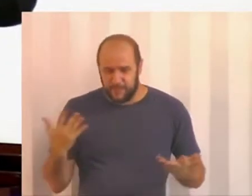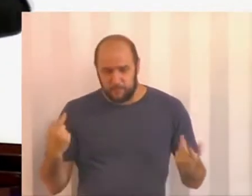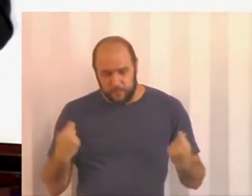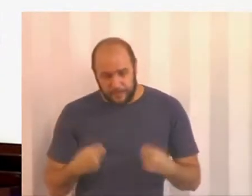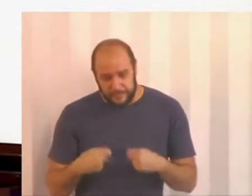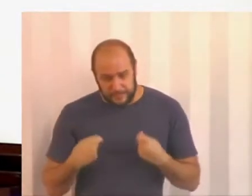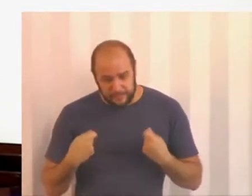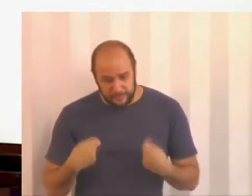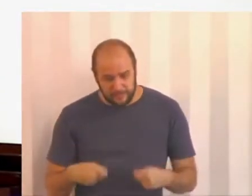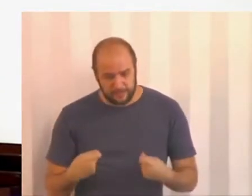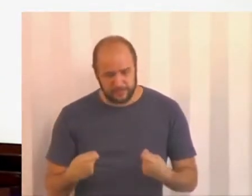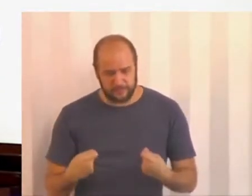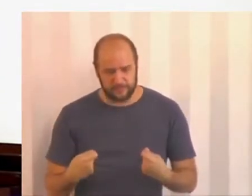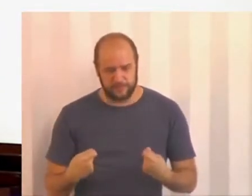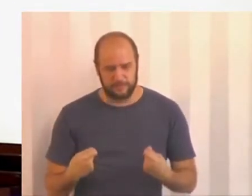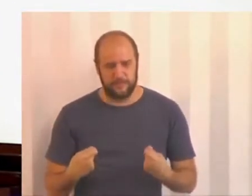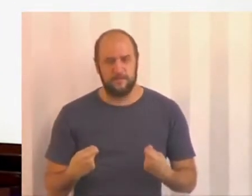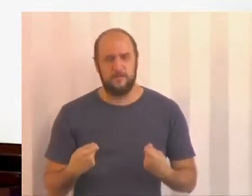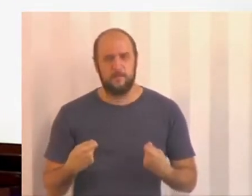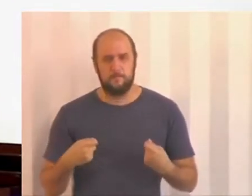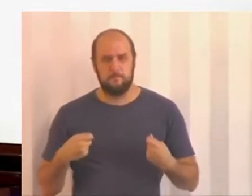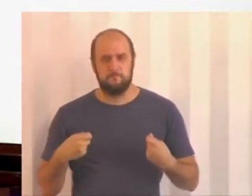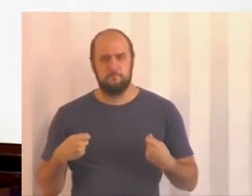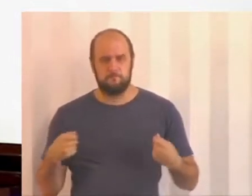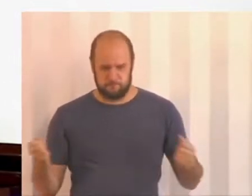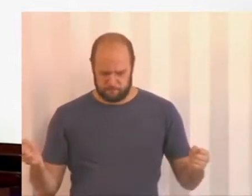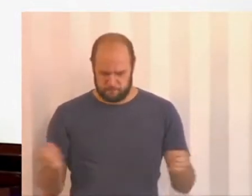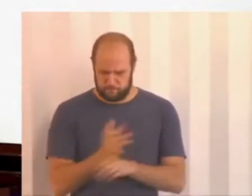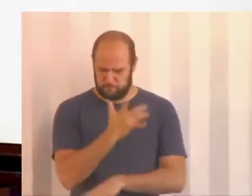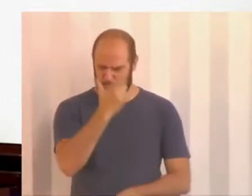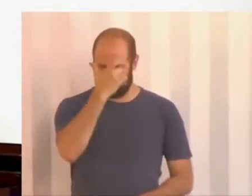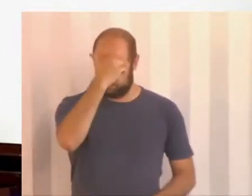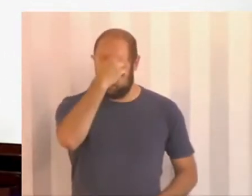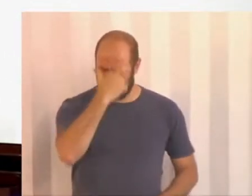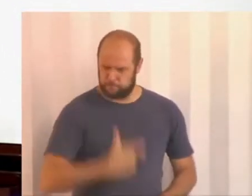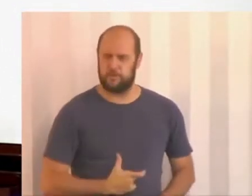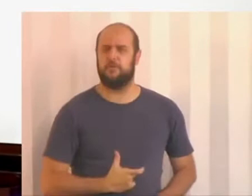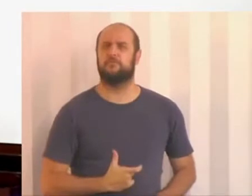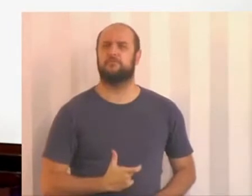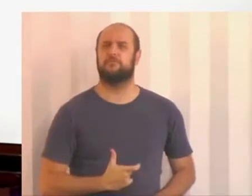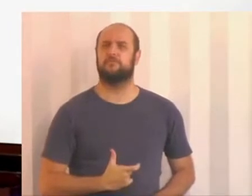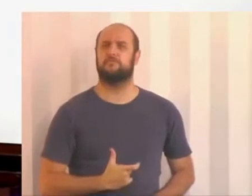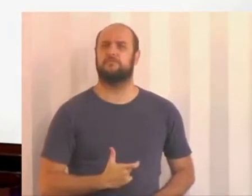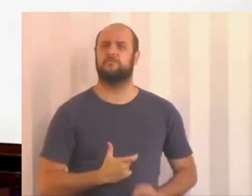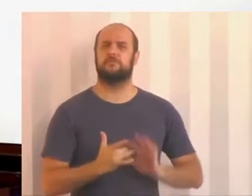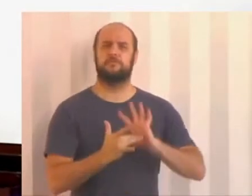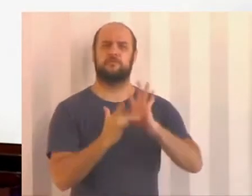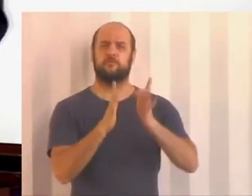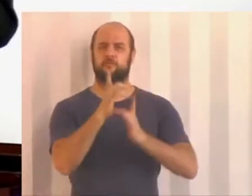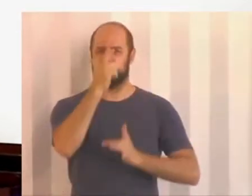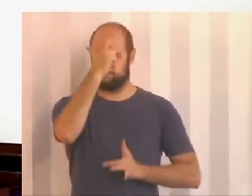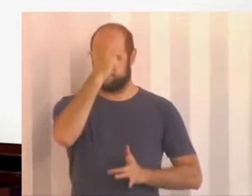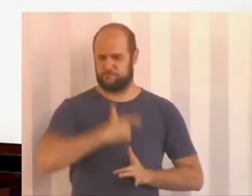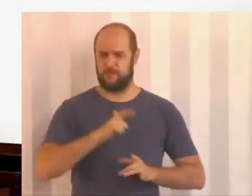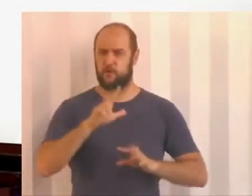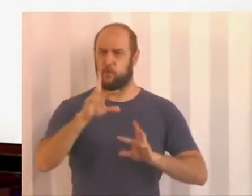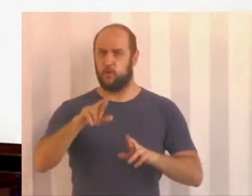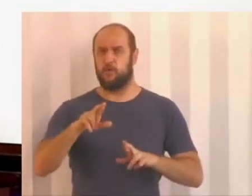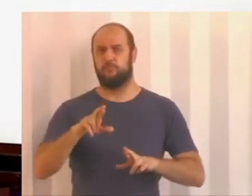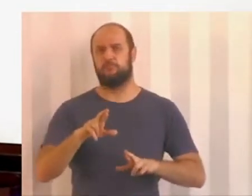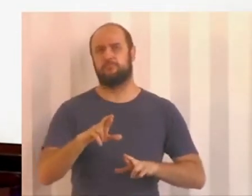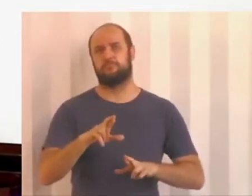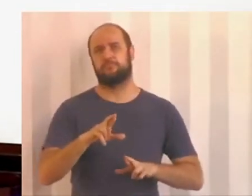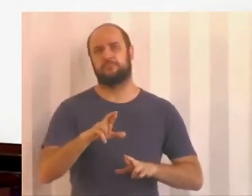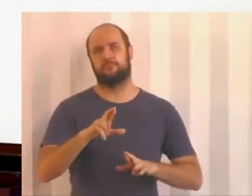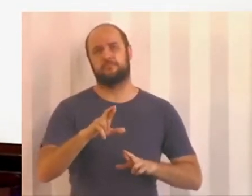que vestir a camisa daquele que nos redimiu para Ele, e vestir a